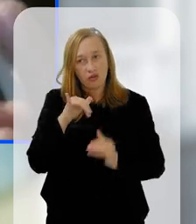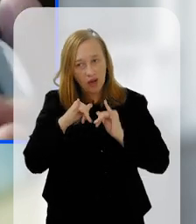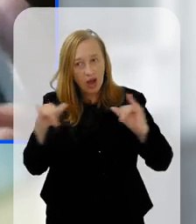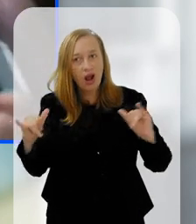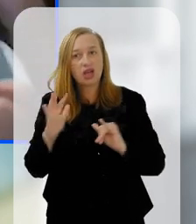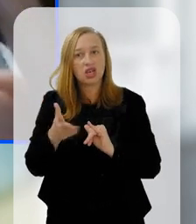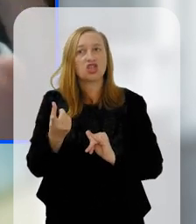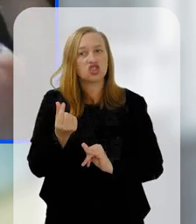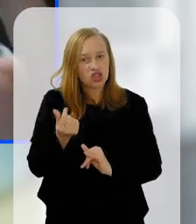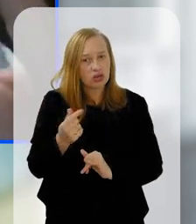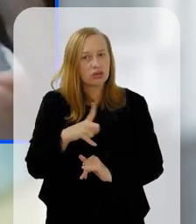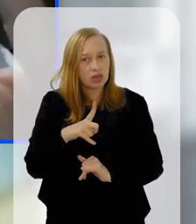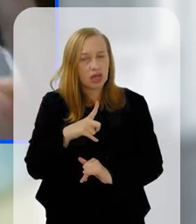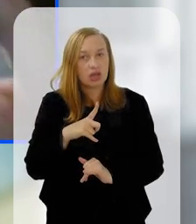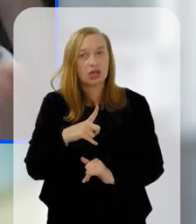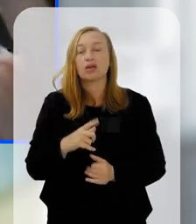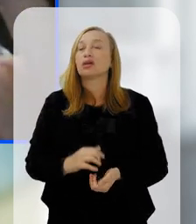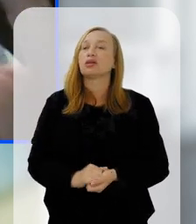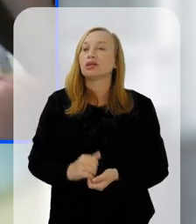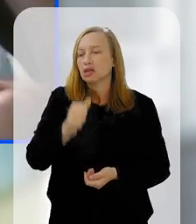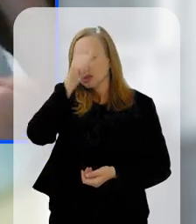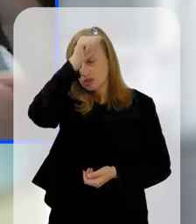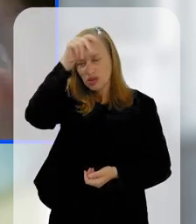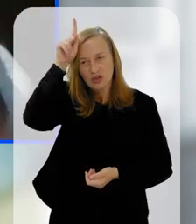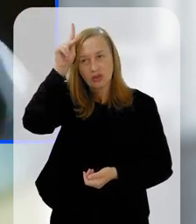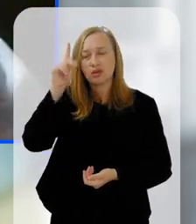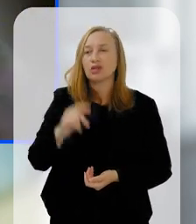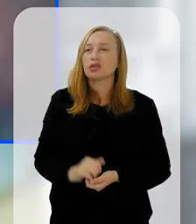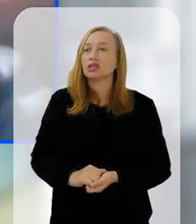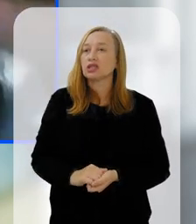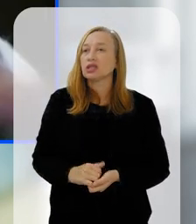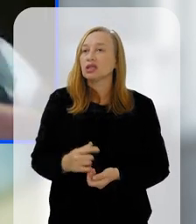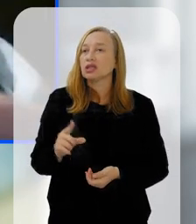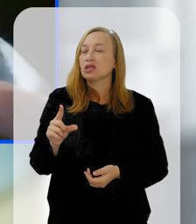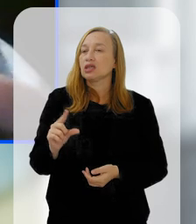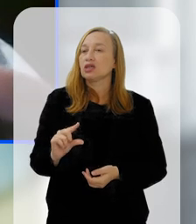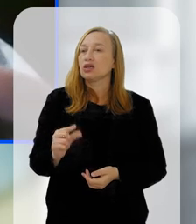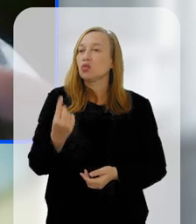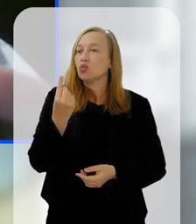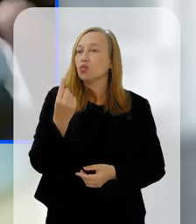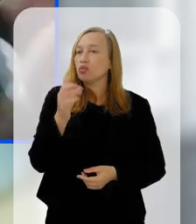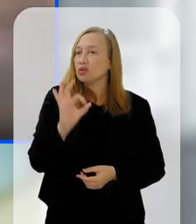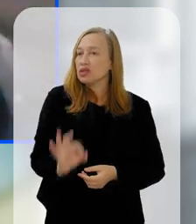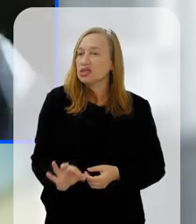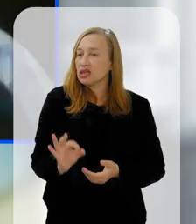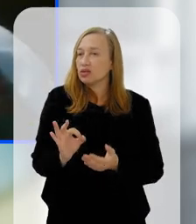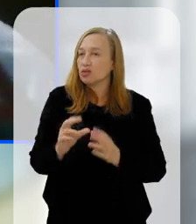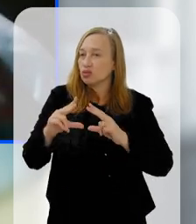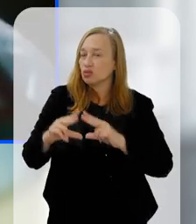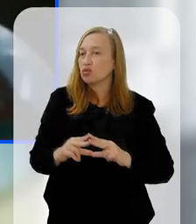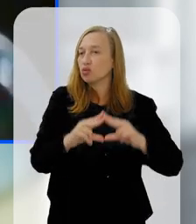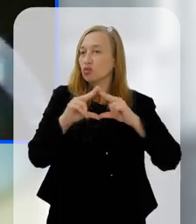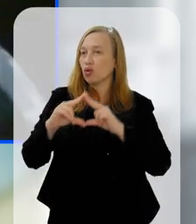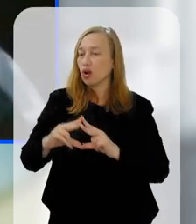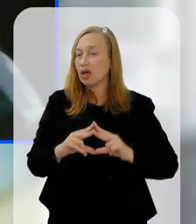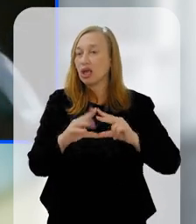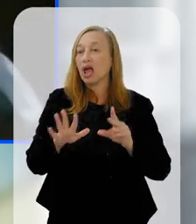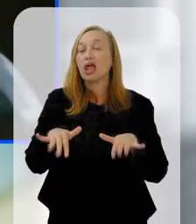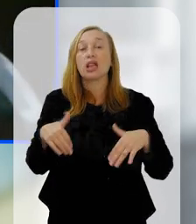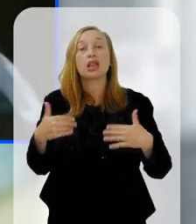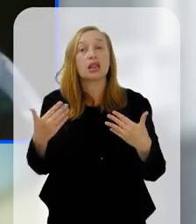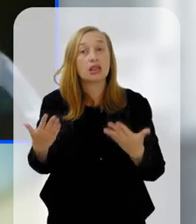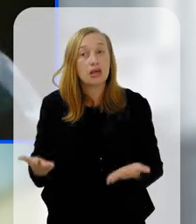é autodeclarado, depois é verificado, isso dá dinheiro. A maior parte dessas prefeituras tem menos de 1% de